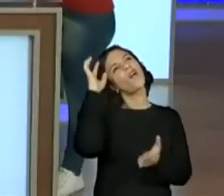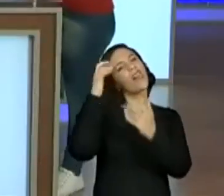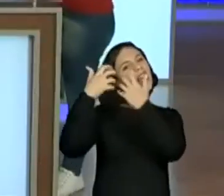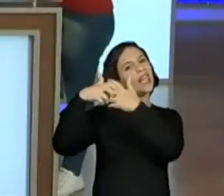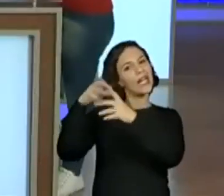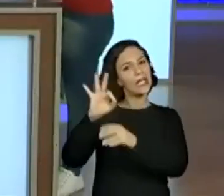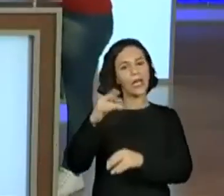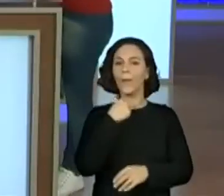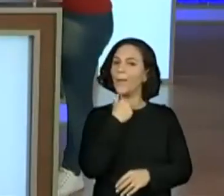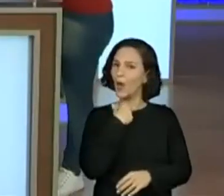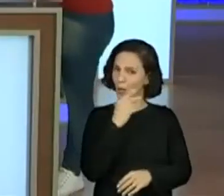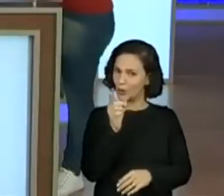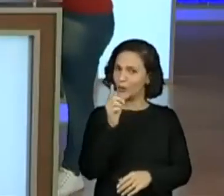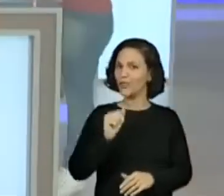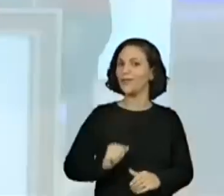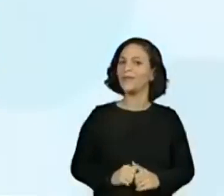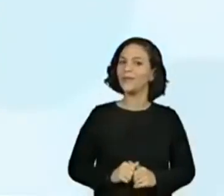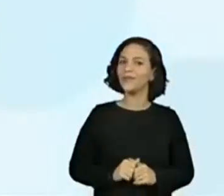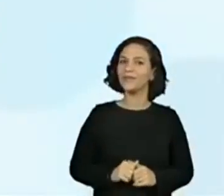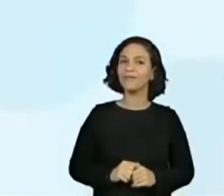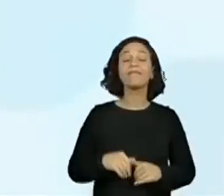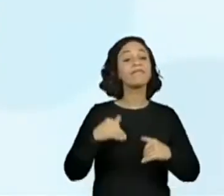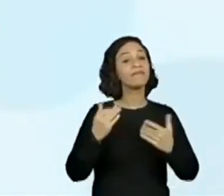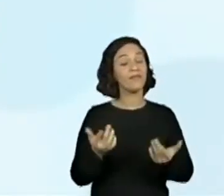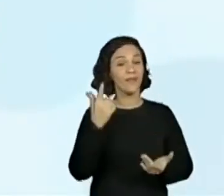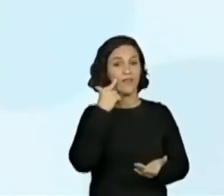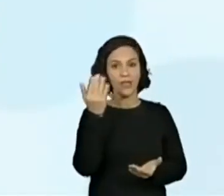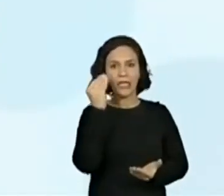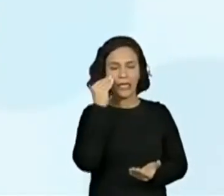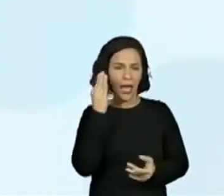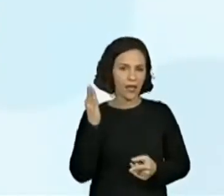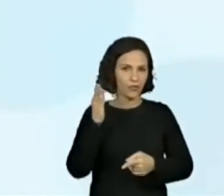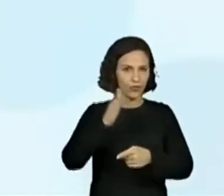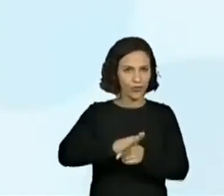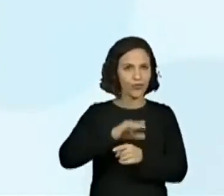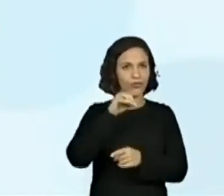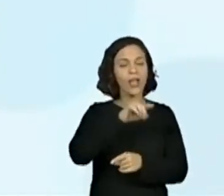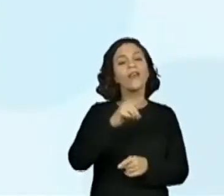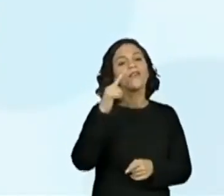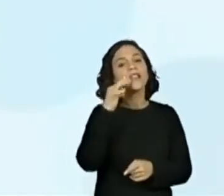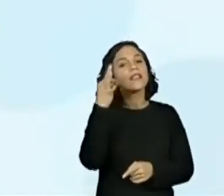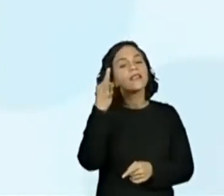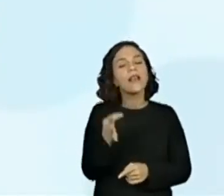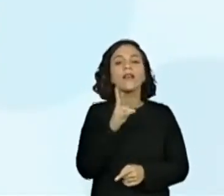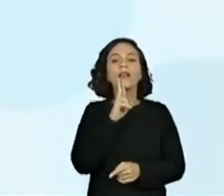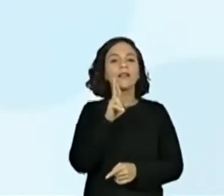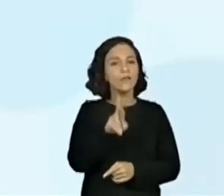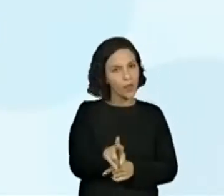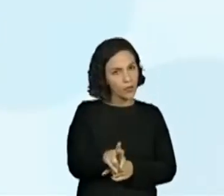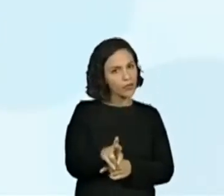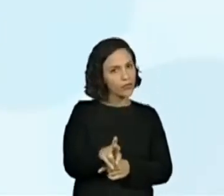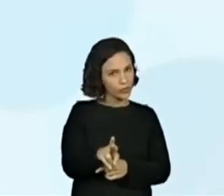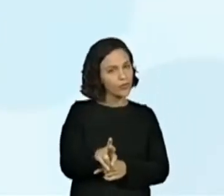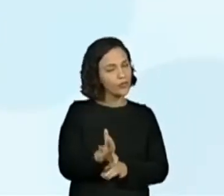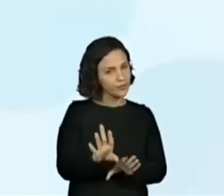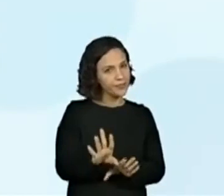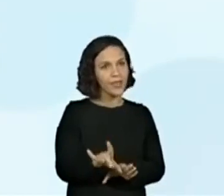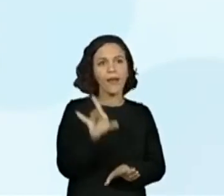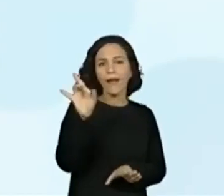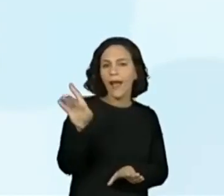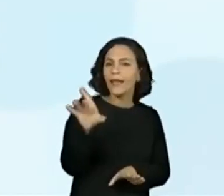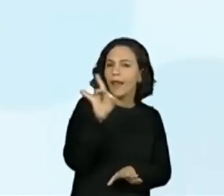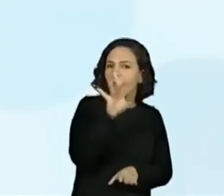lá. Vamos ajudar o Tiago conferindo os resultados, ou o resultado aí de